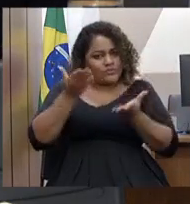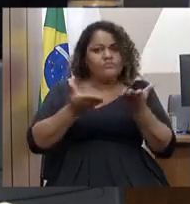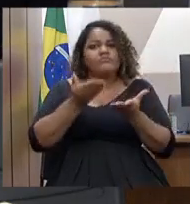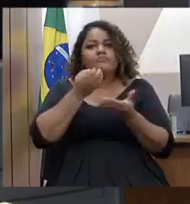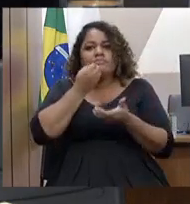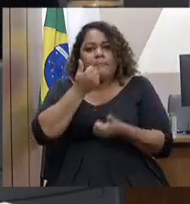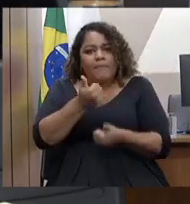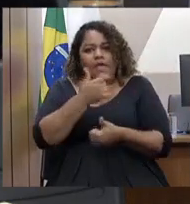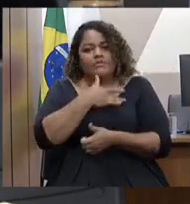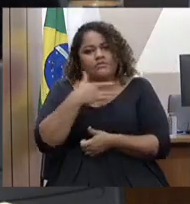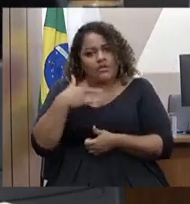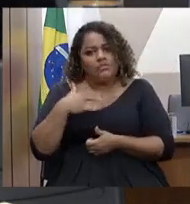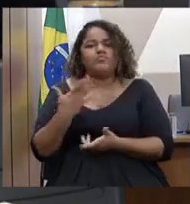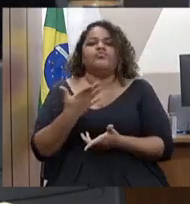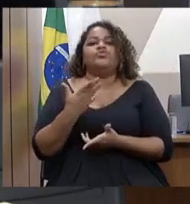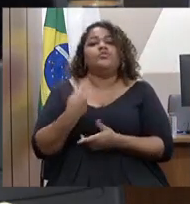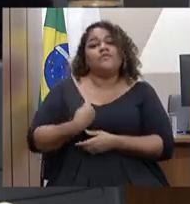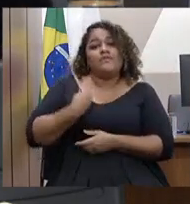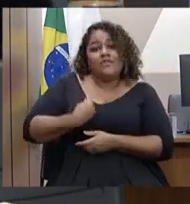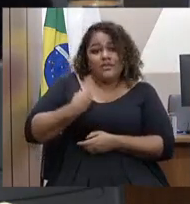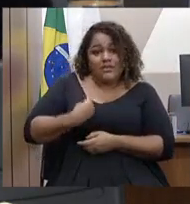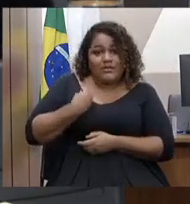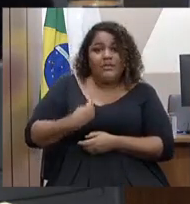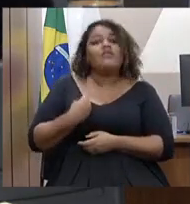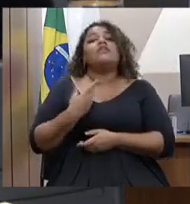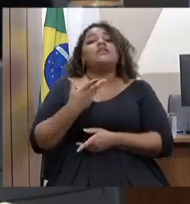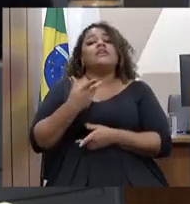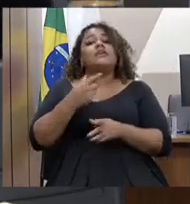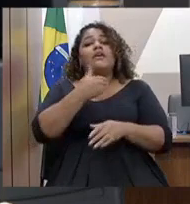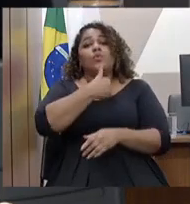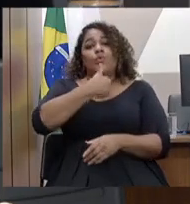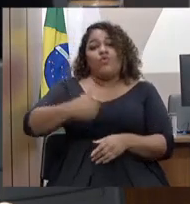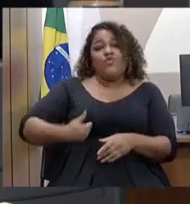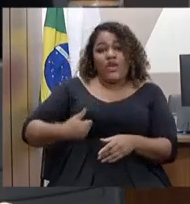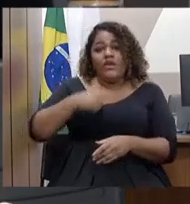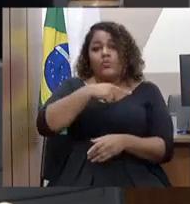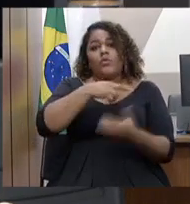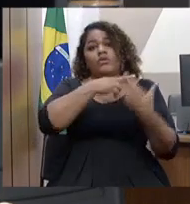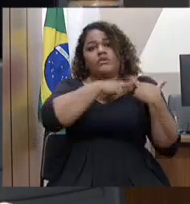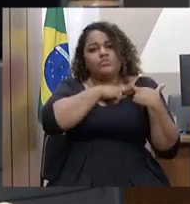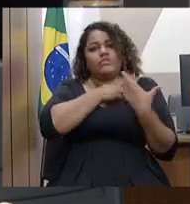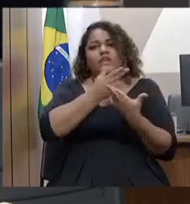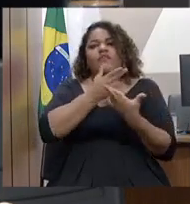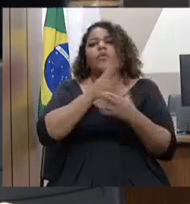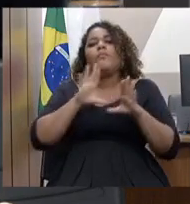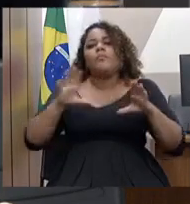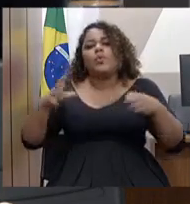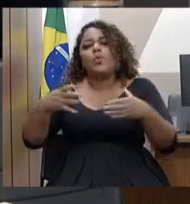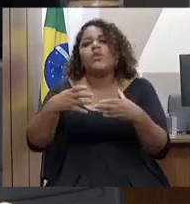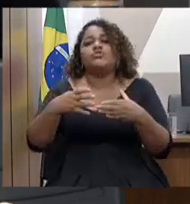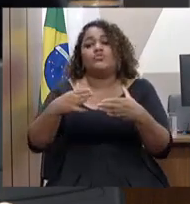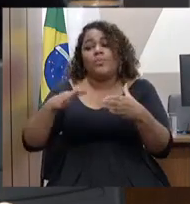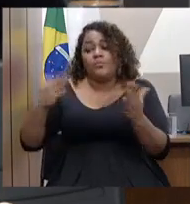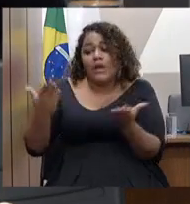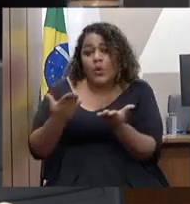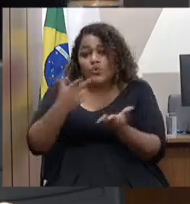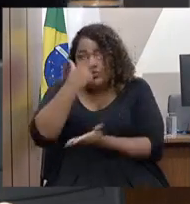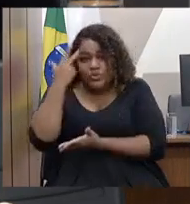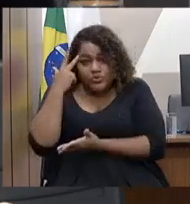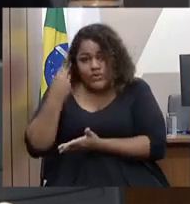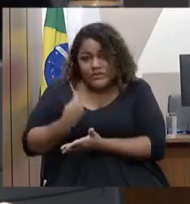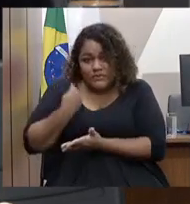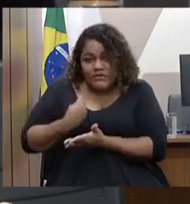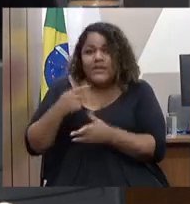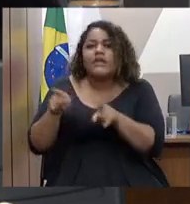Sadia qualidade de vida em ponto seu poder público e a coletividade o dever defender ele preservá-lo para os presentes e Futuros gerações